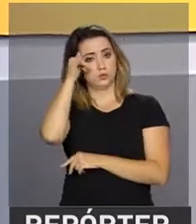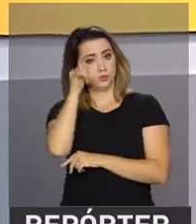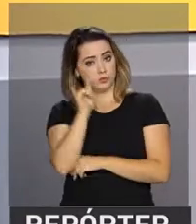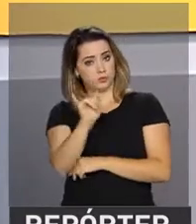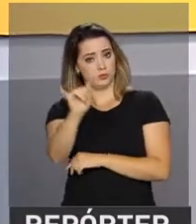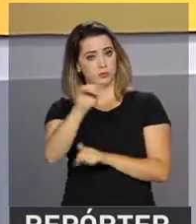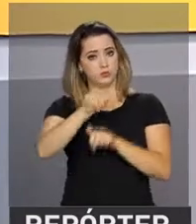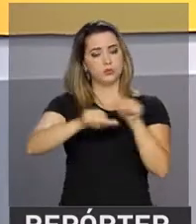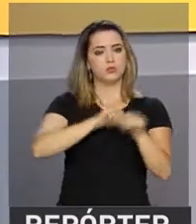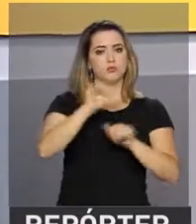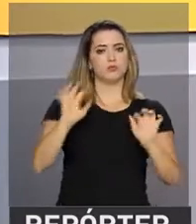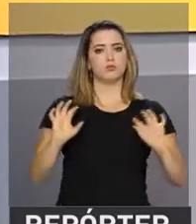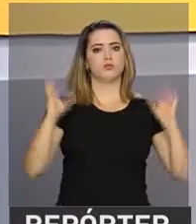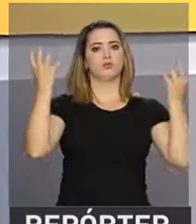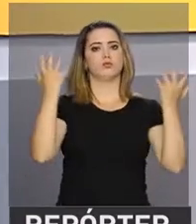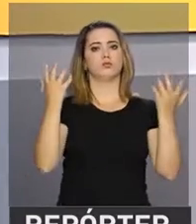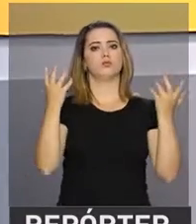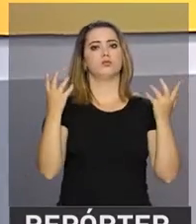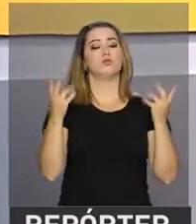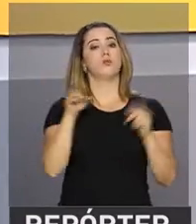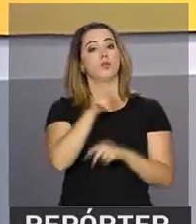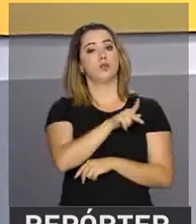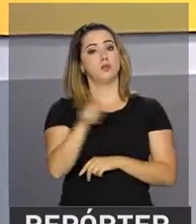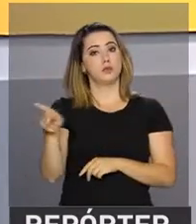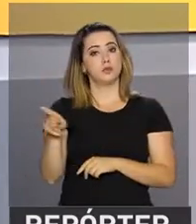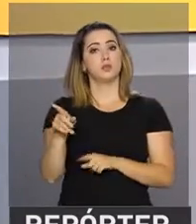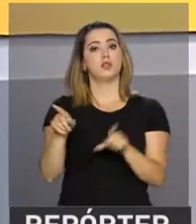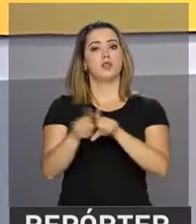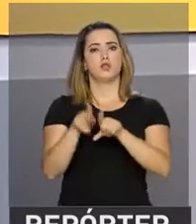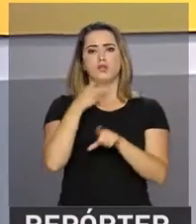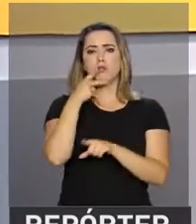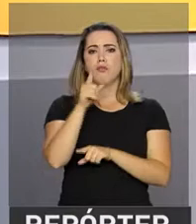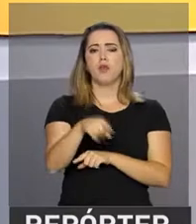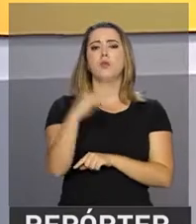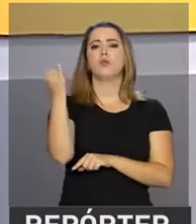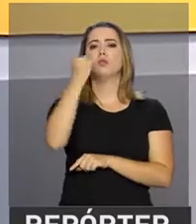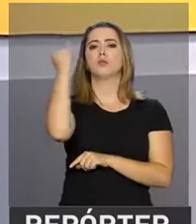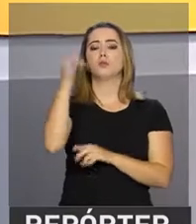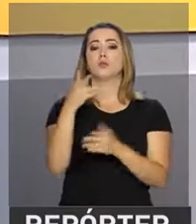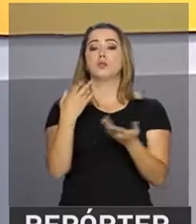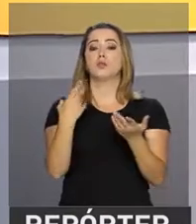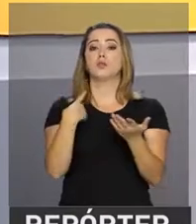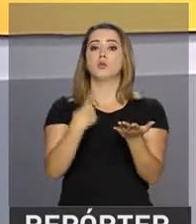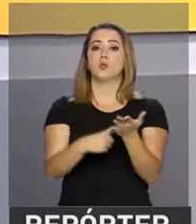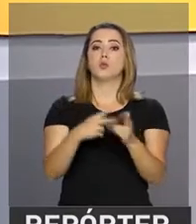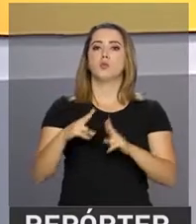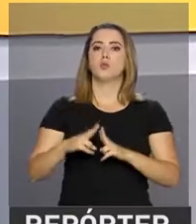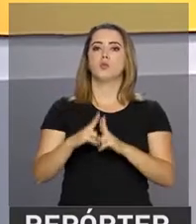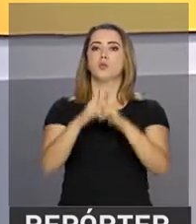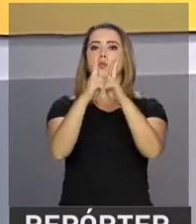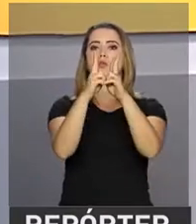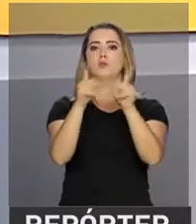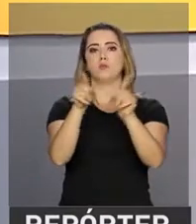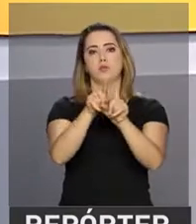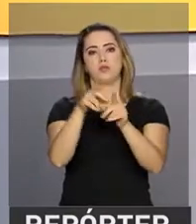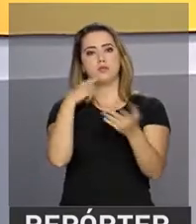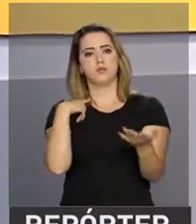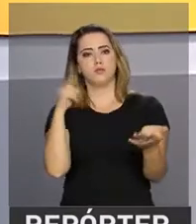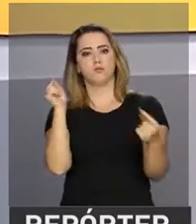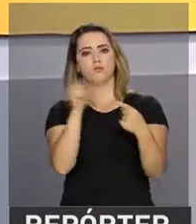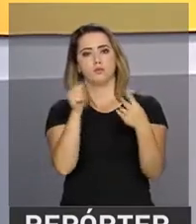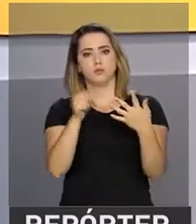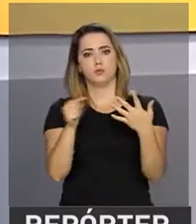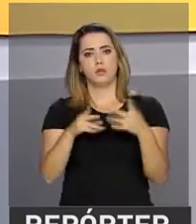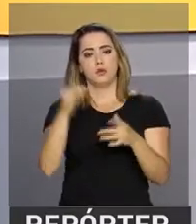e o combate às mudanças do clima. Temer defendeu a importância do Acordo de Paris, que prevê metas para reduzir a emissão